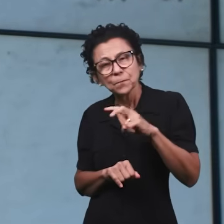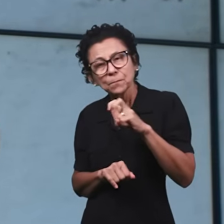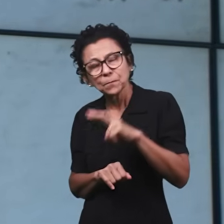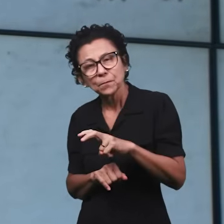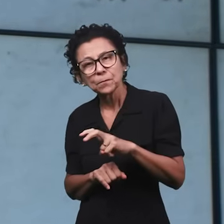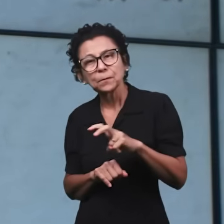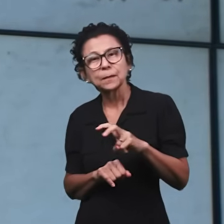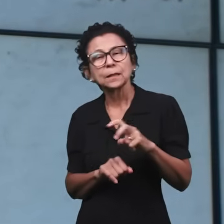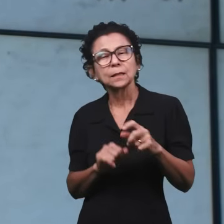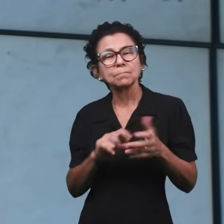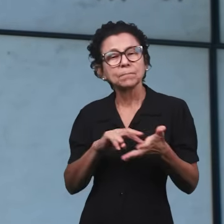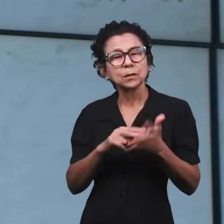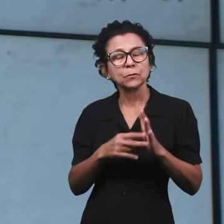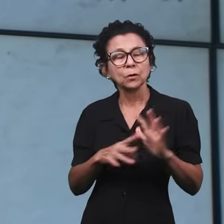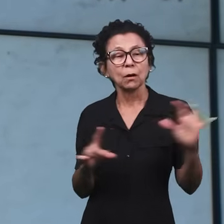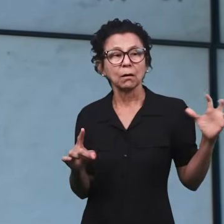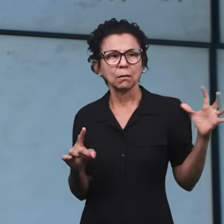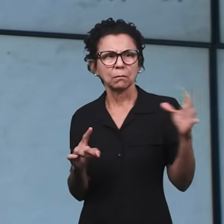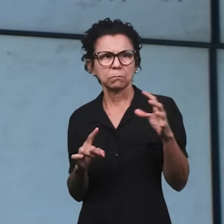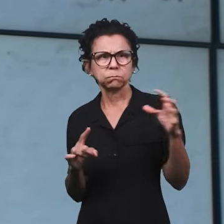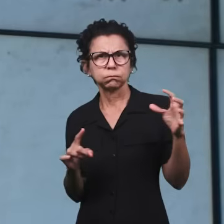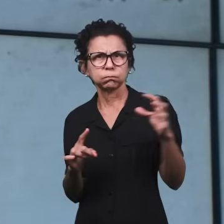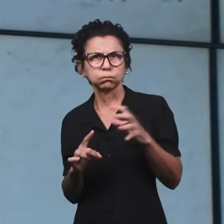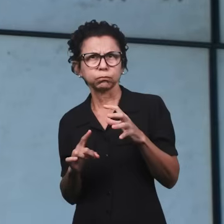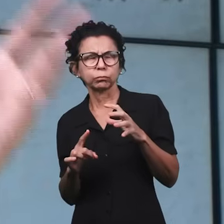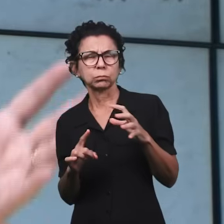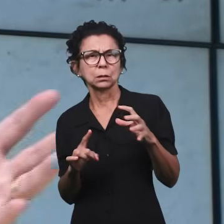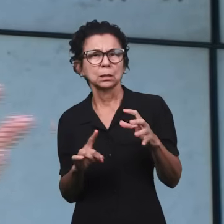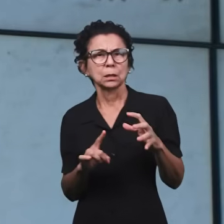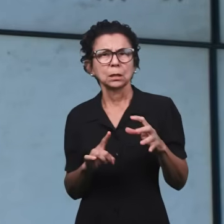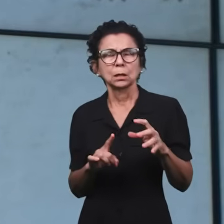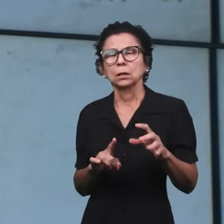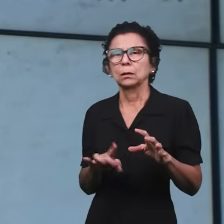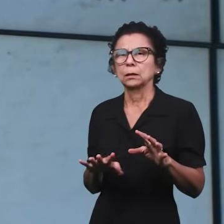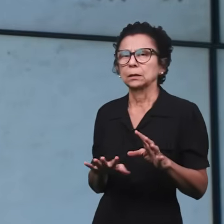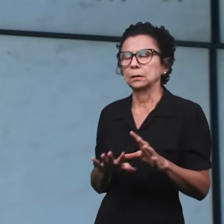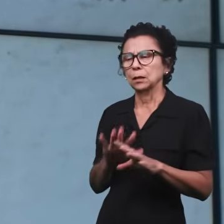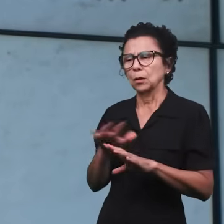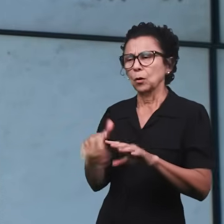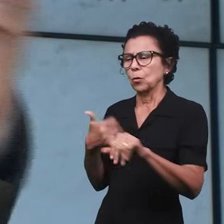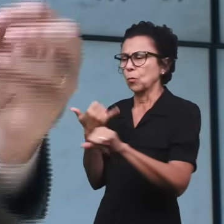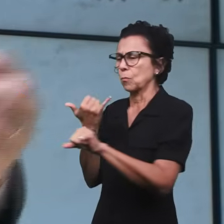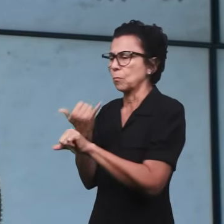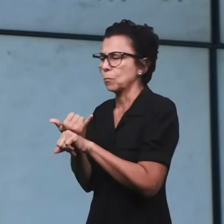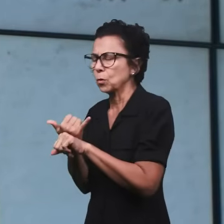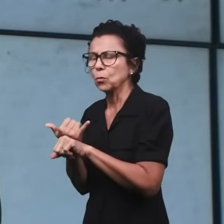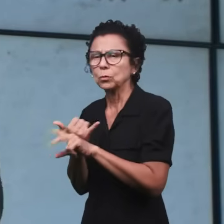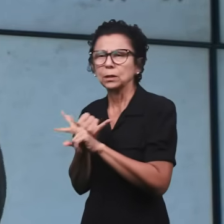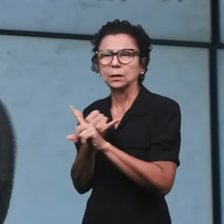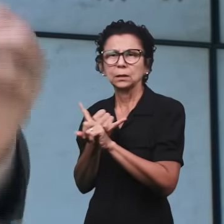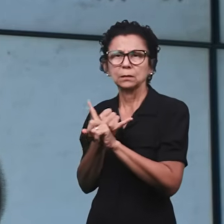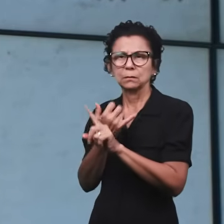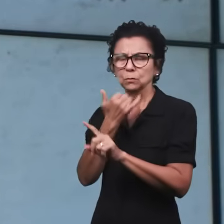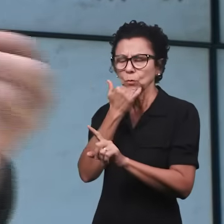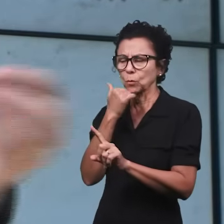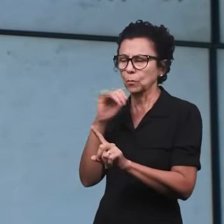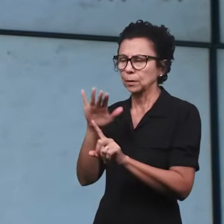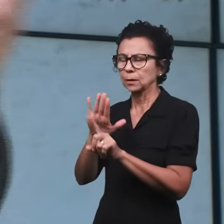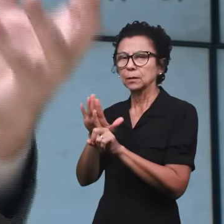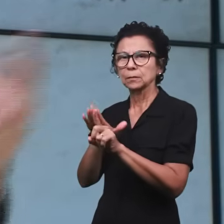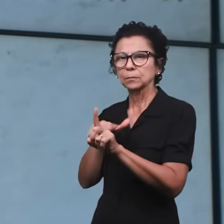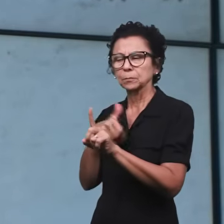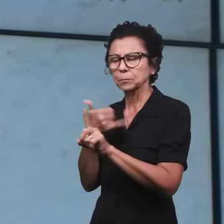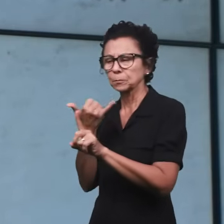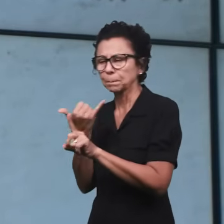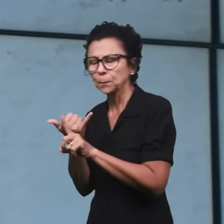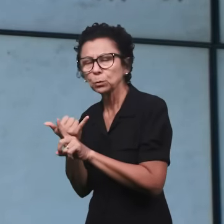má influência, num ataque de cyberbullying, né? Um colega fala mal do outro e que gera toda uma consequência